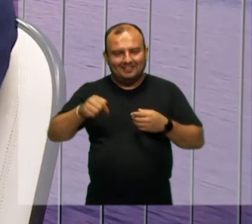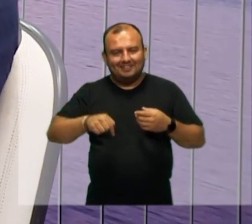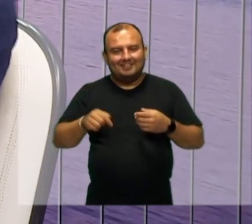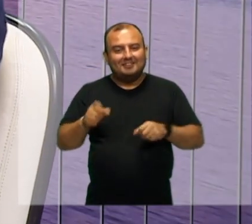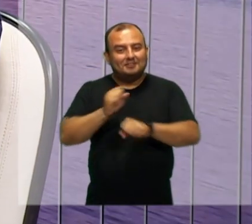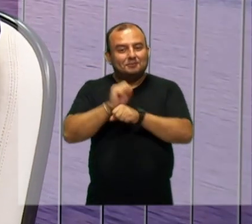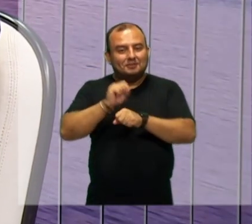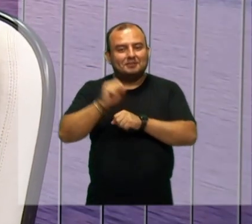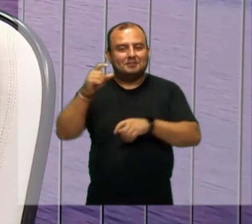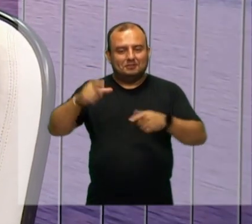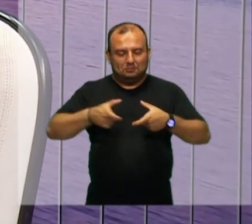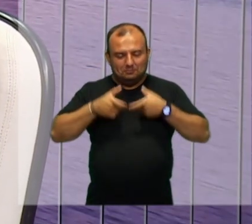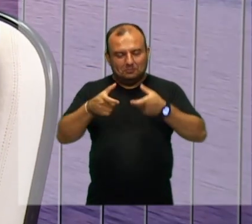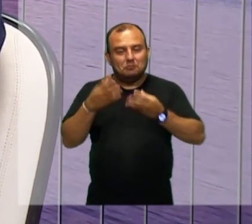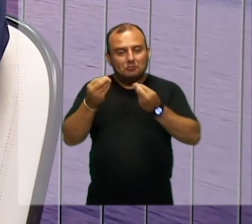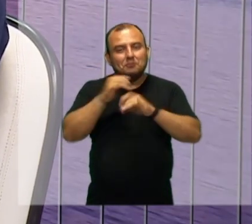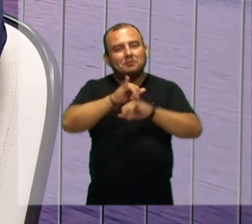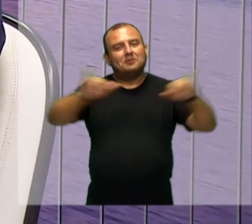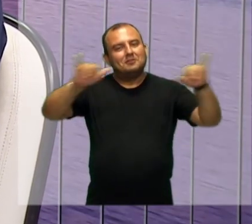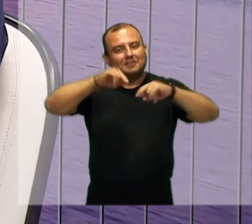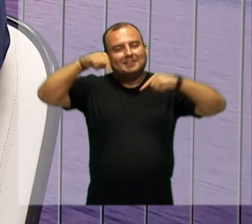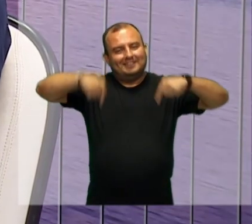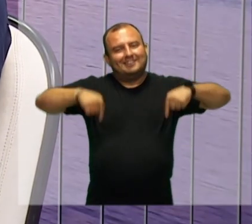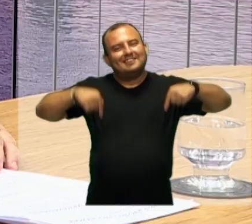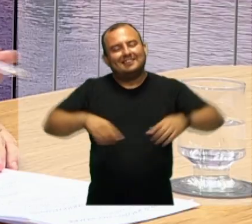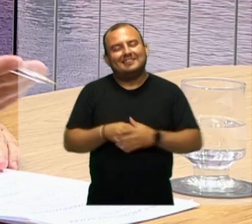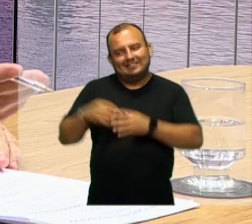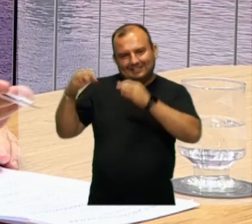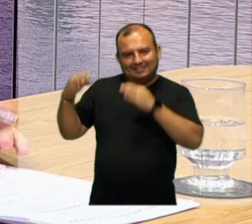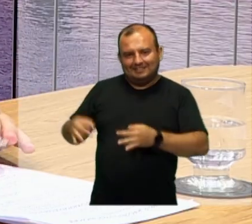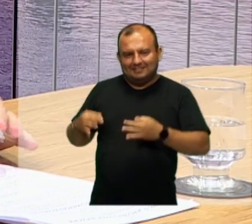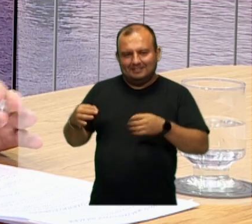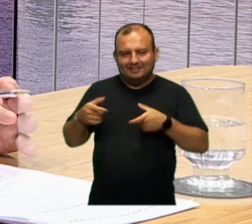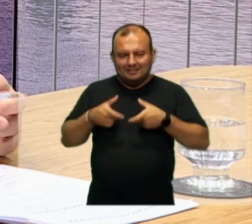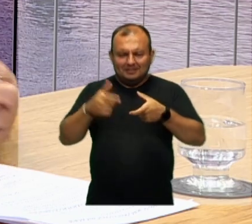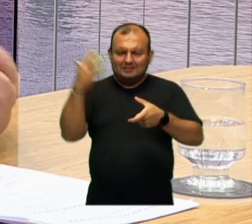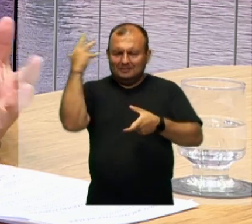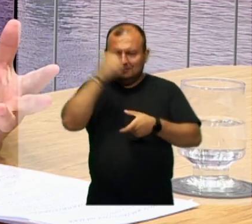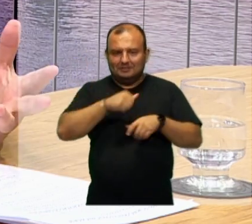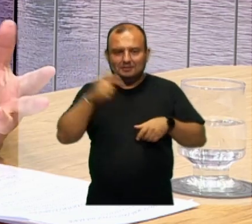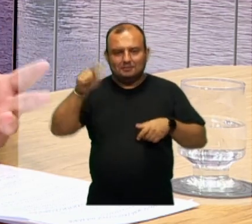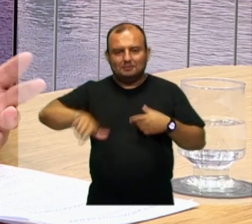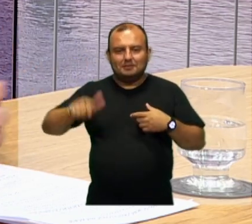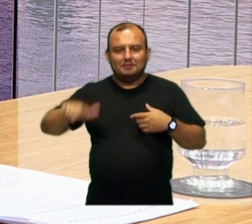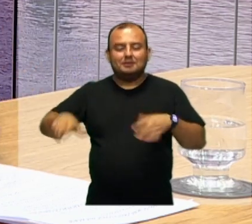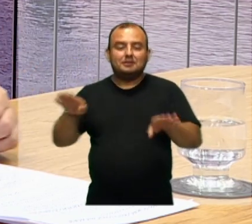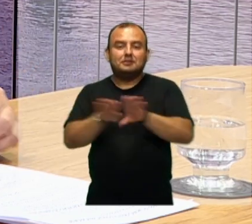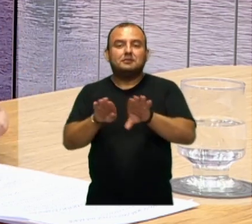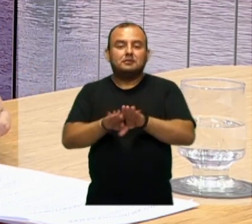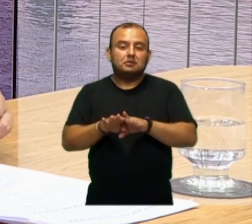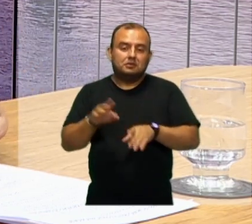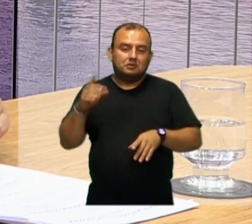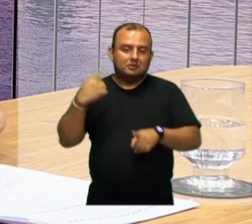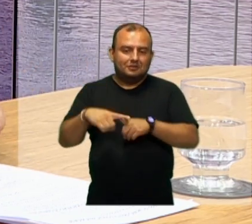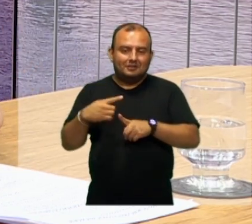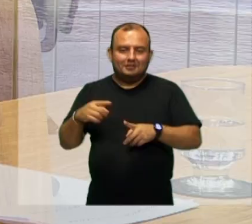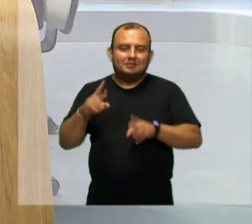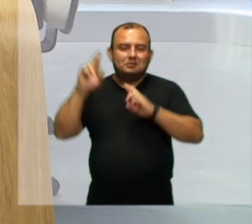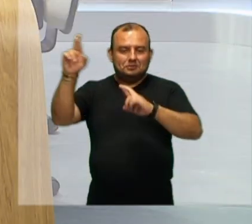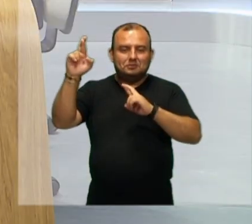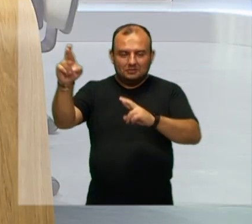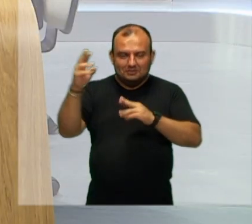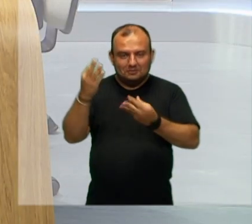Espero trazer muitas medalhas para divulgar aqui. Mas com certeza, lindas como essa e mais ainda, porque a gente vai ficar